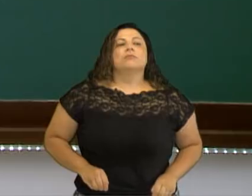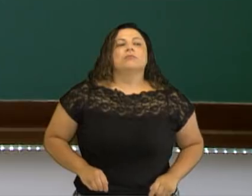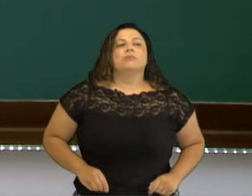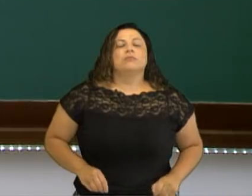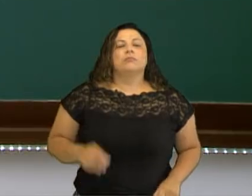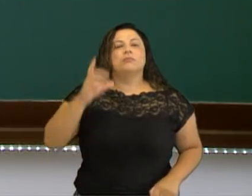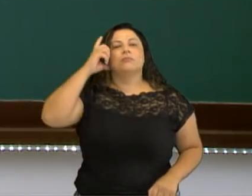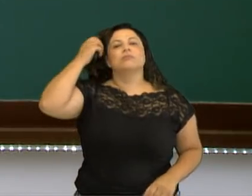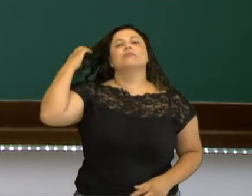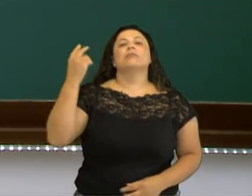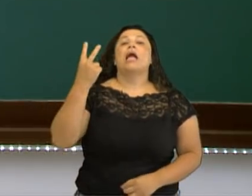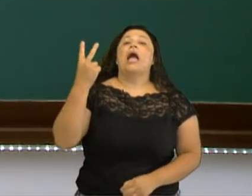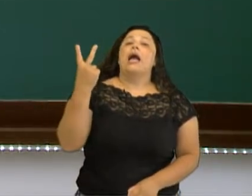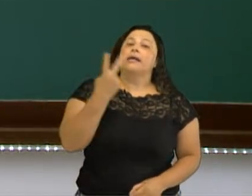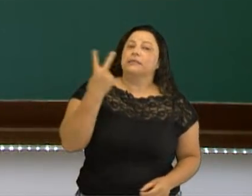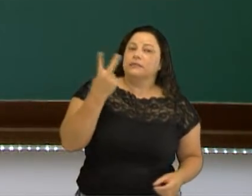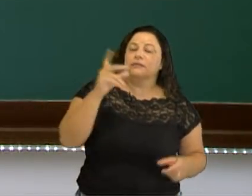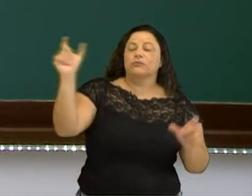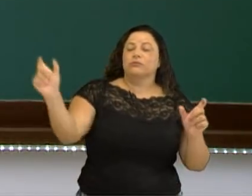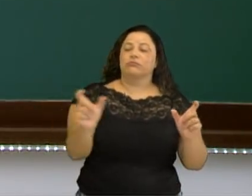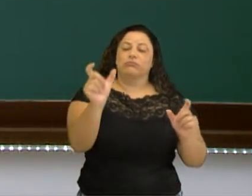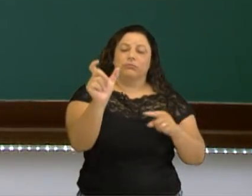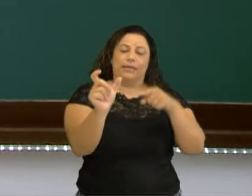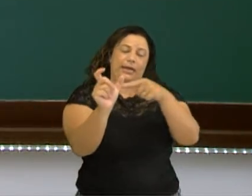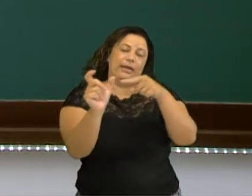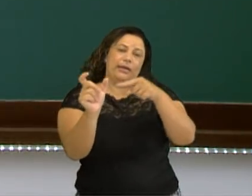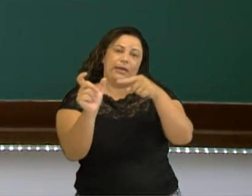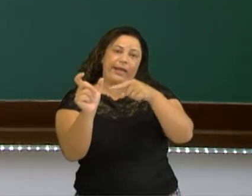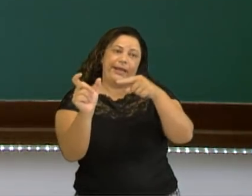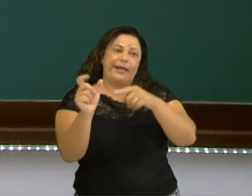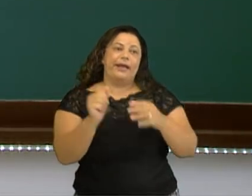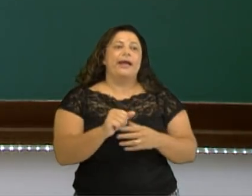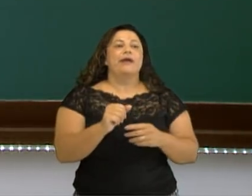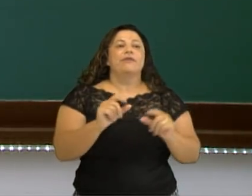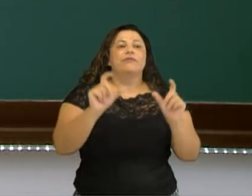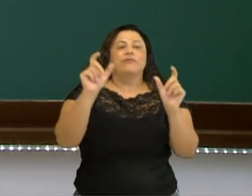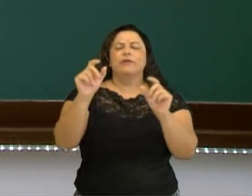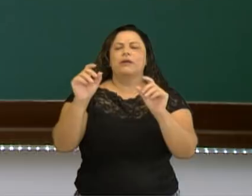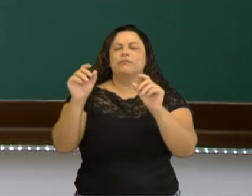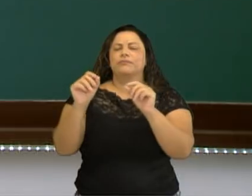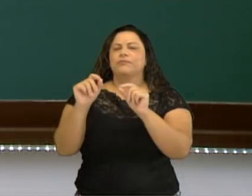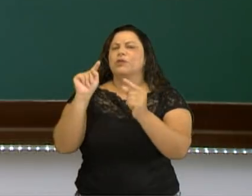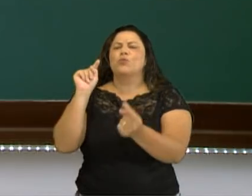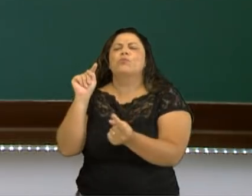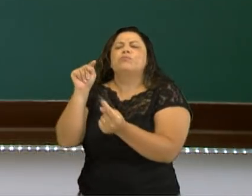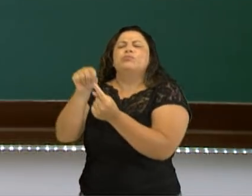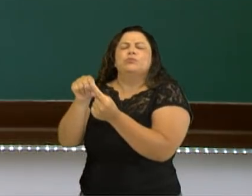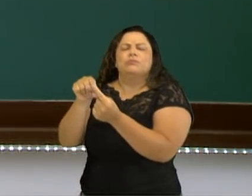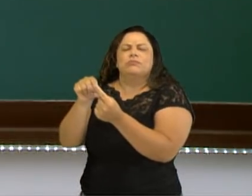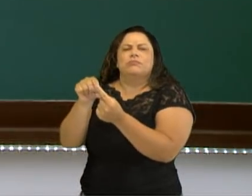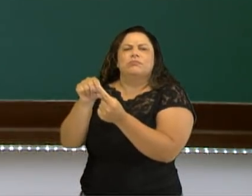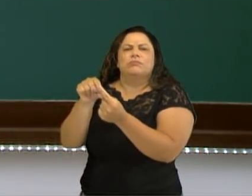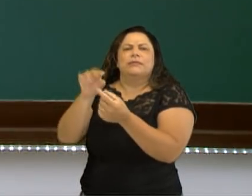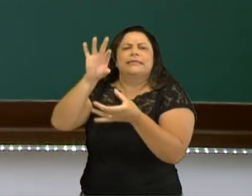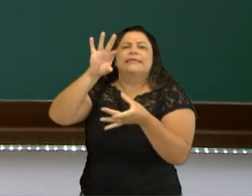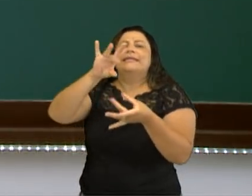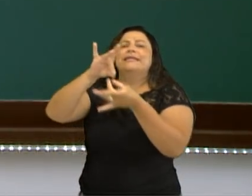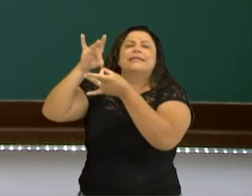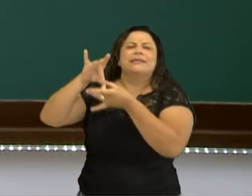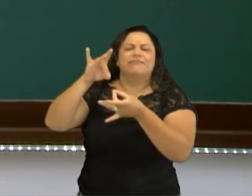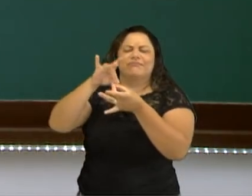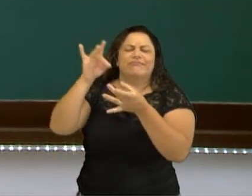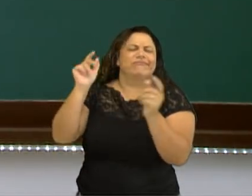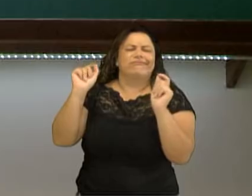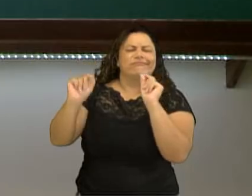A segunda palavra vai fazer referência ao epíteto da espécie, a espécie do animal em específico. E